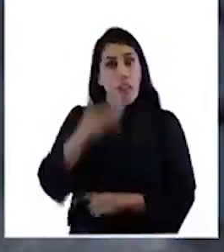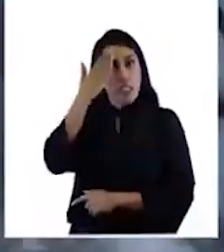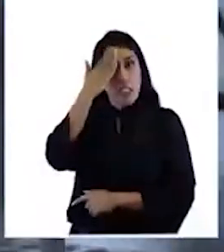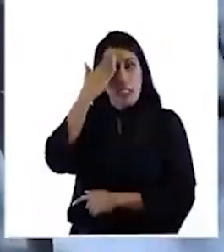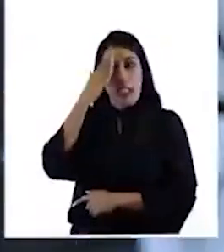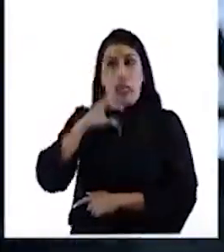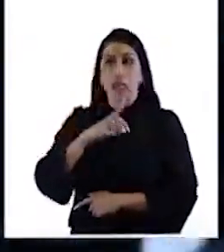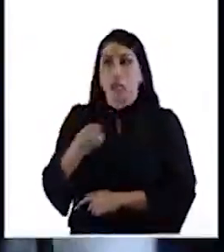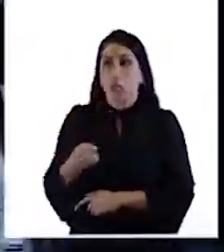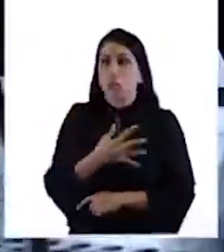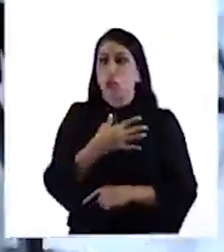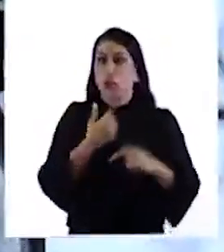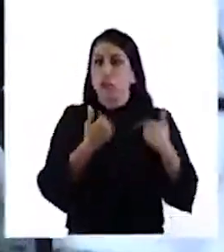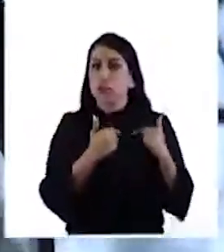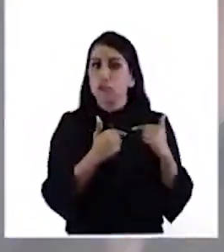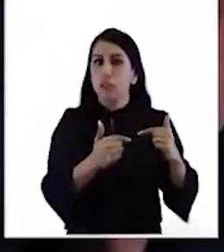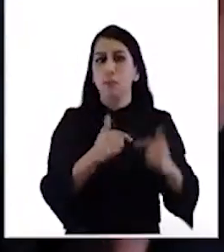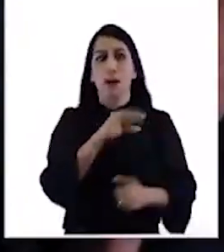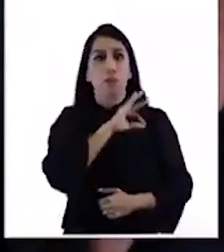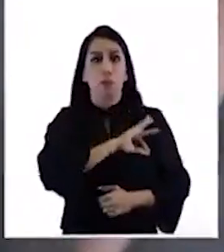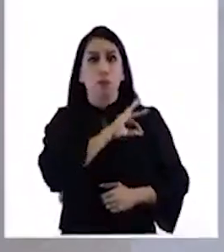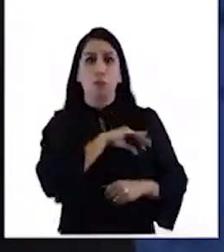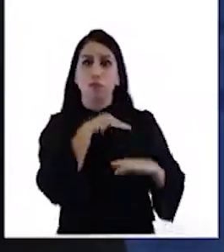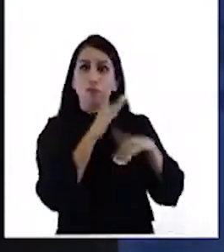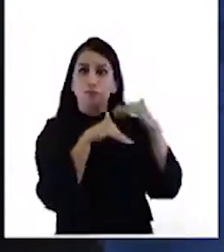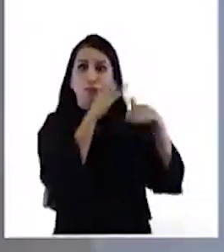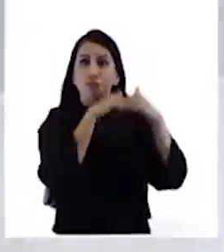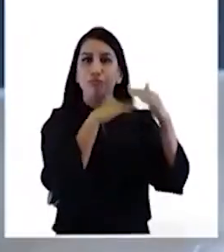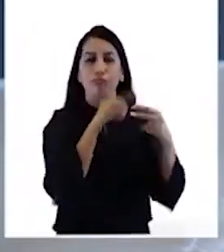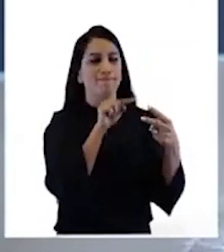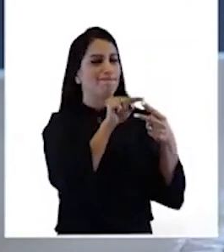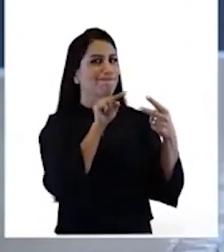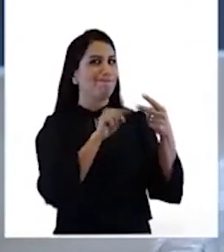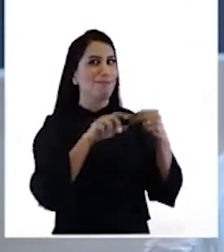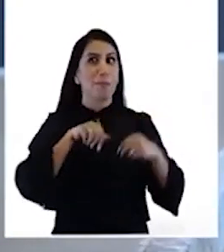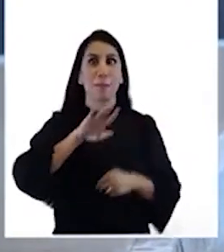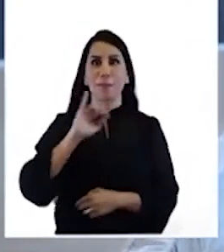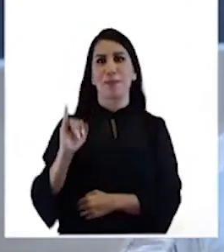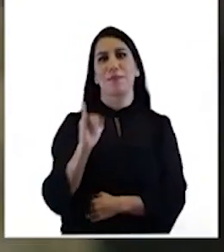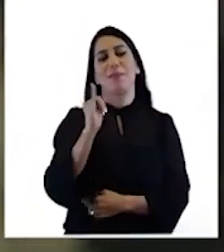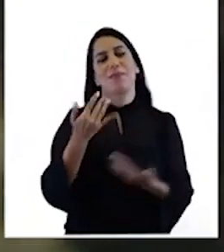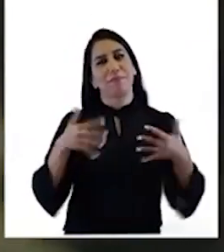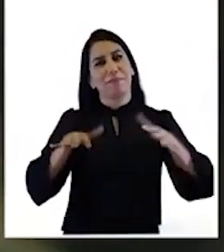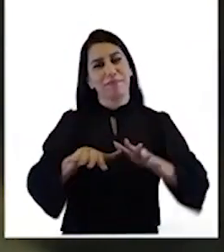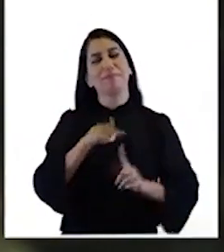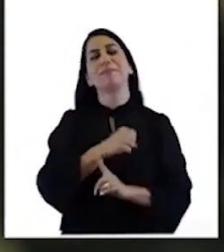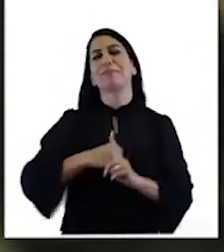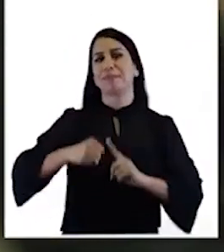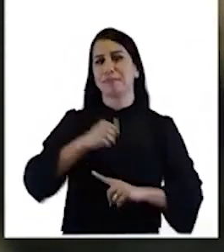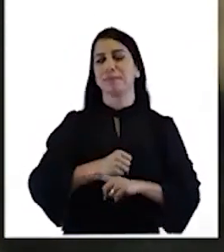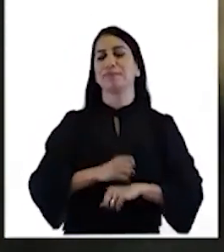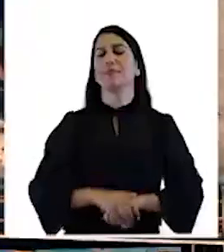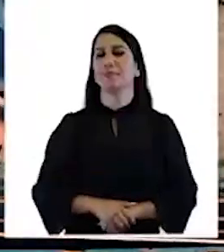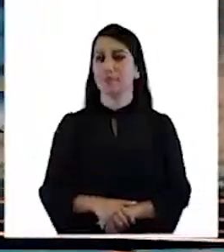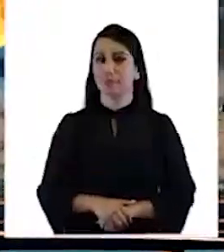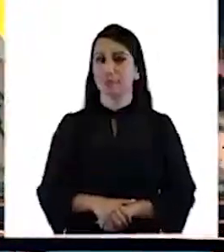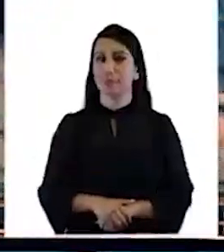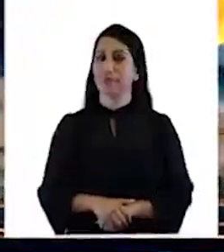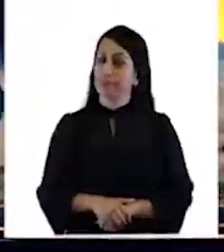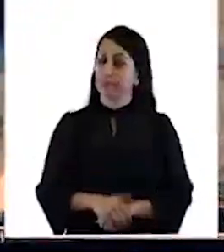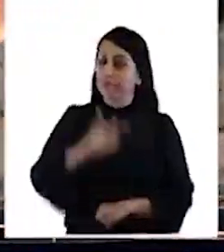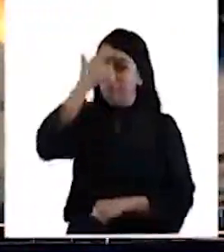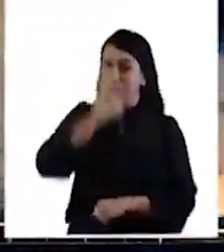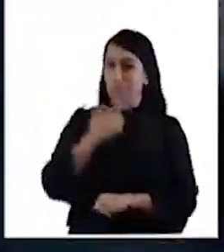que a criação de empregos e a geração de renda são as mais importantes ferramentas para a inclusão social.